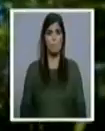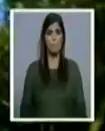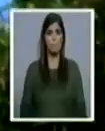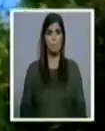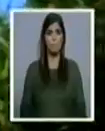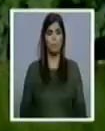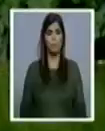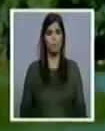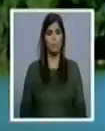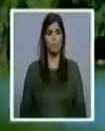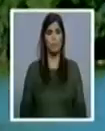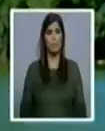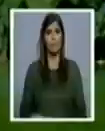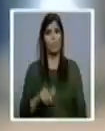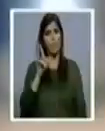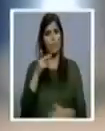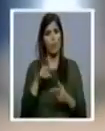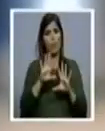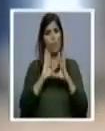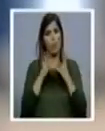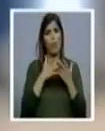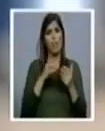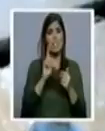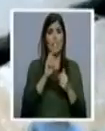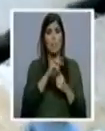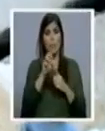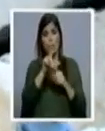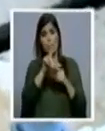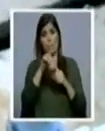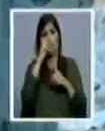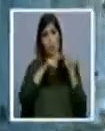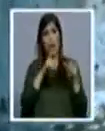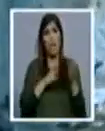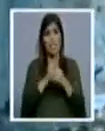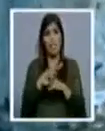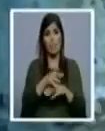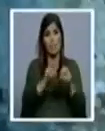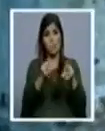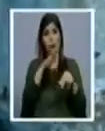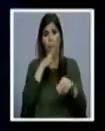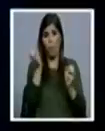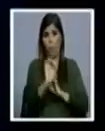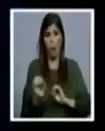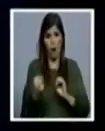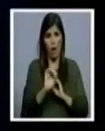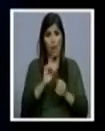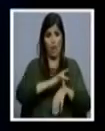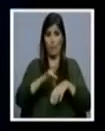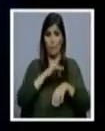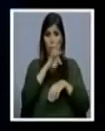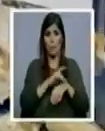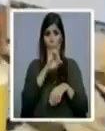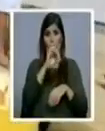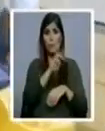Water is life. Globally, 663 million people still don't have access to clean water. In the